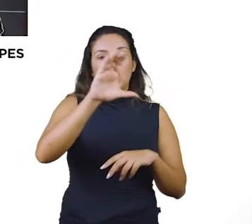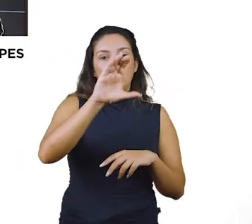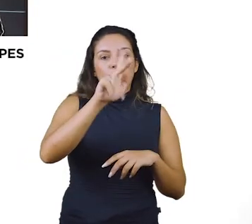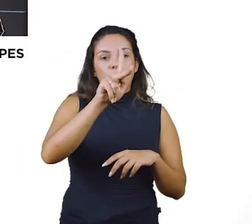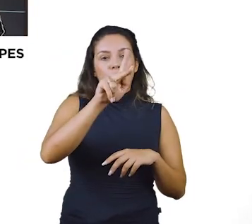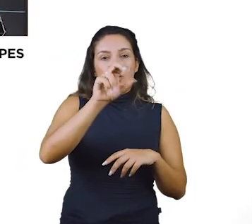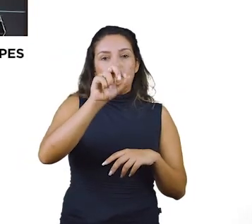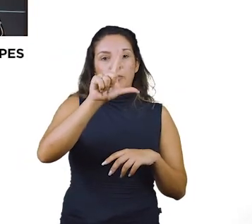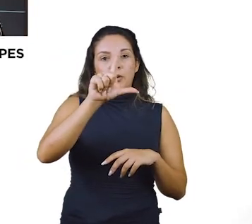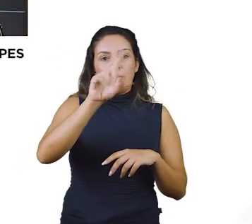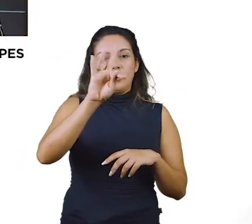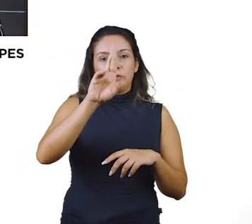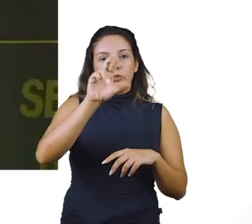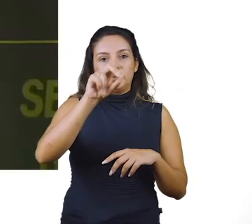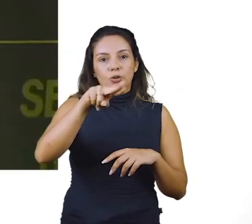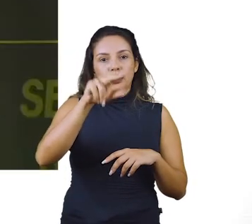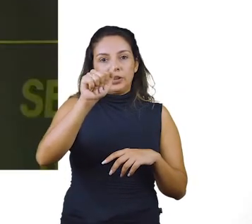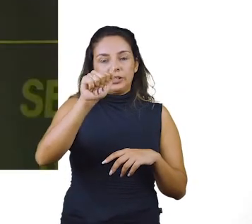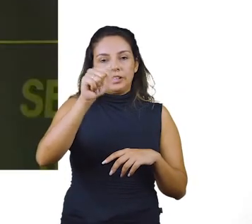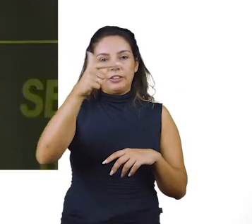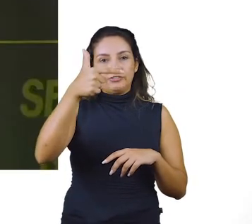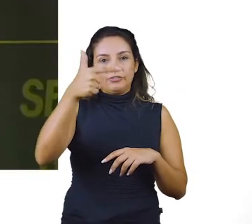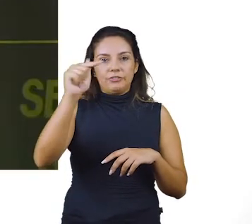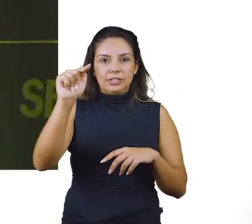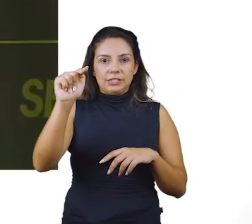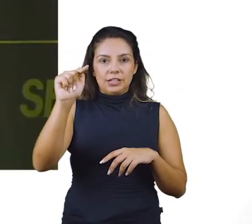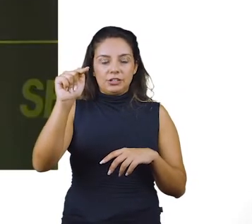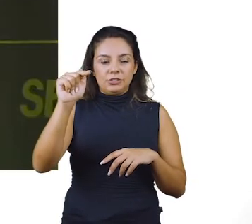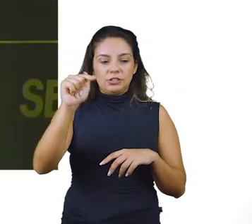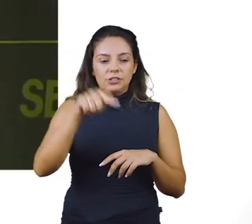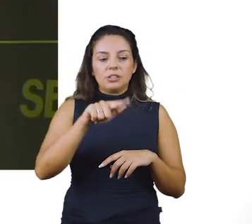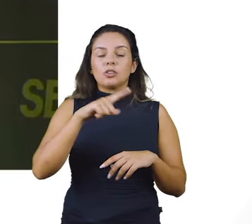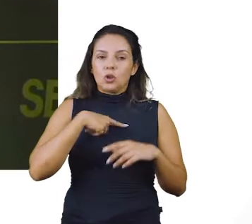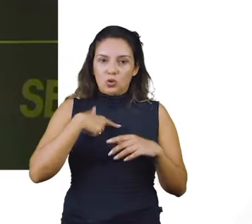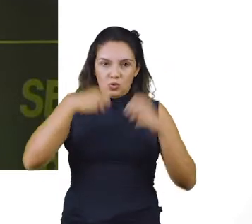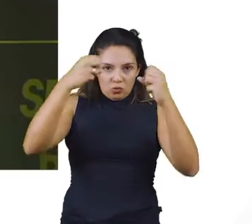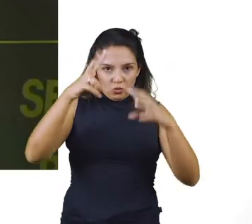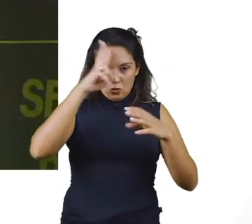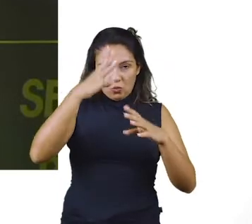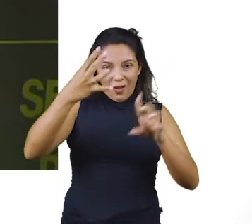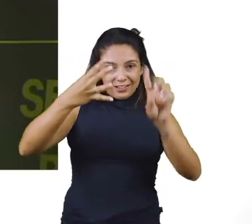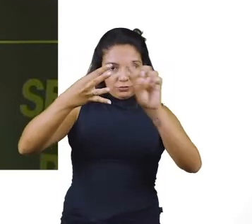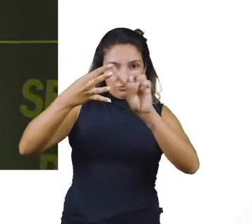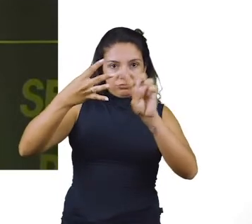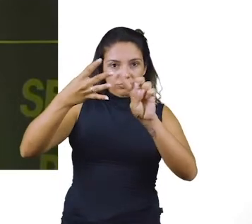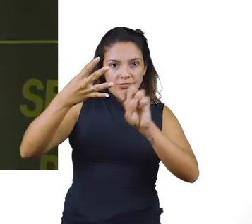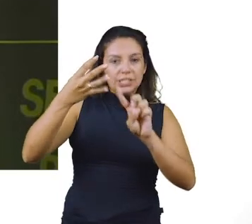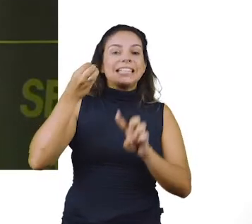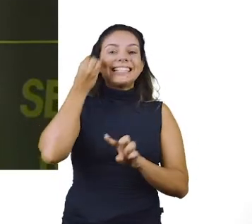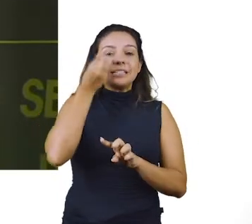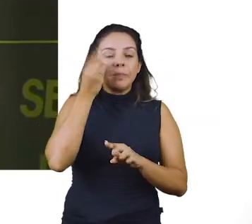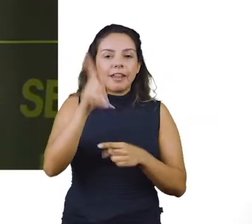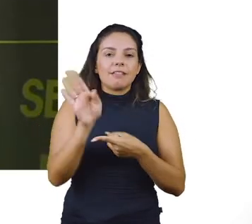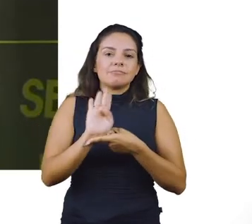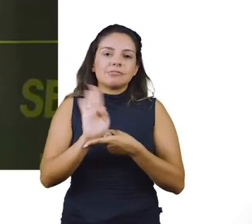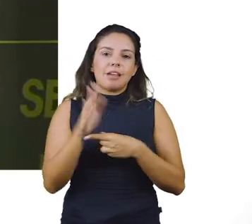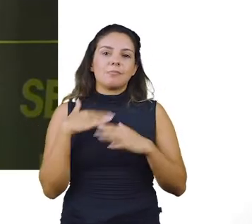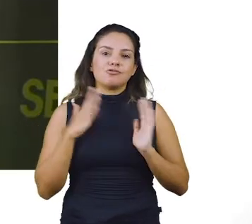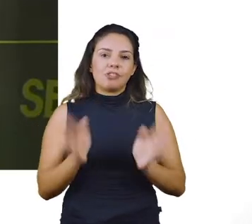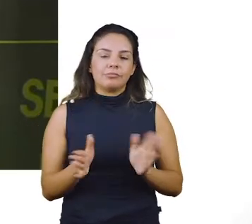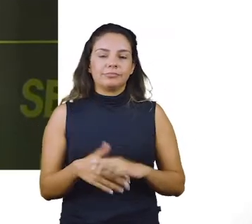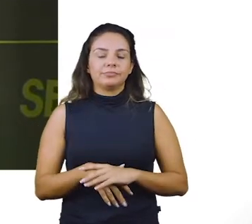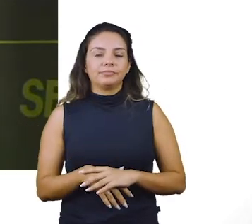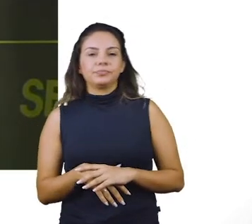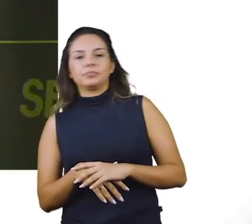eu tive essas 4 e muito enriquecedoras experiências com o cinema, que